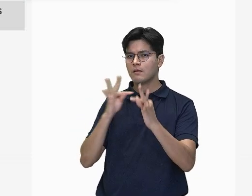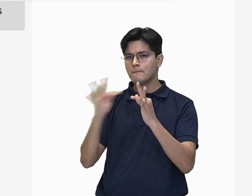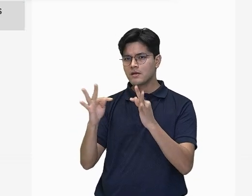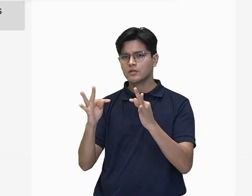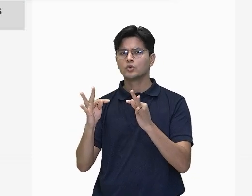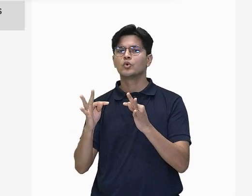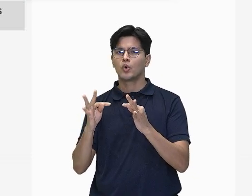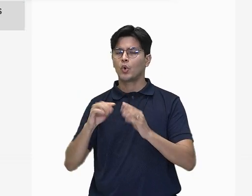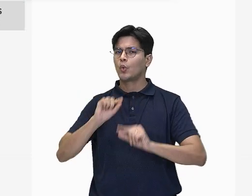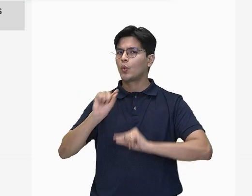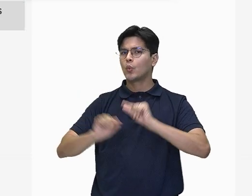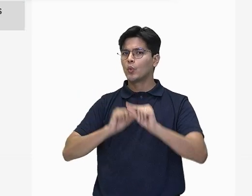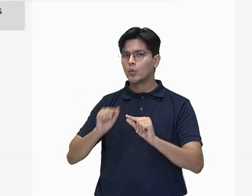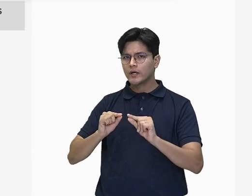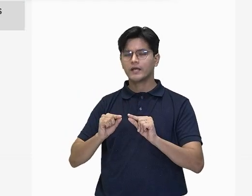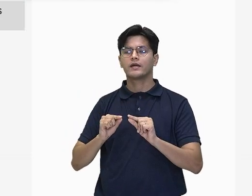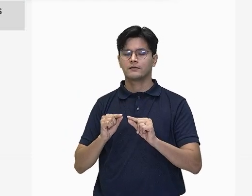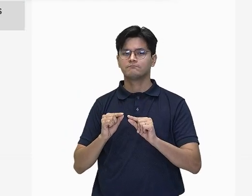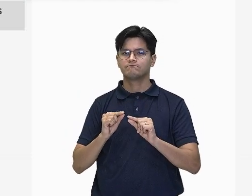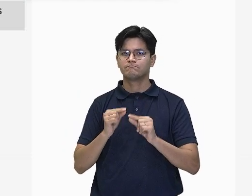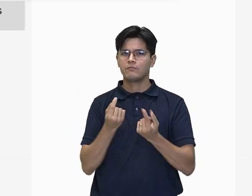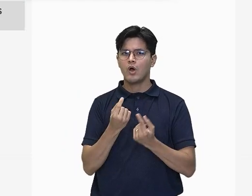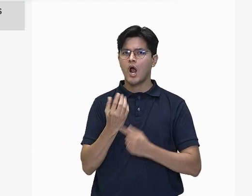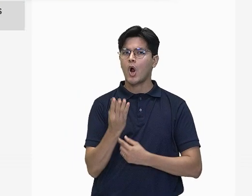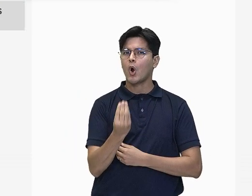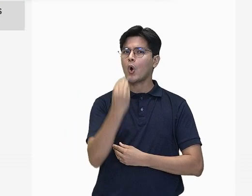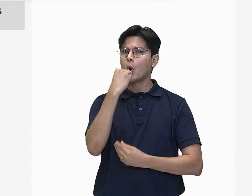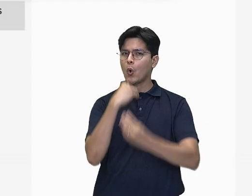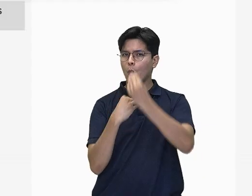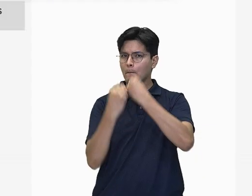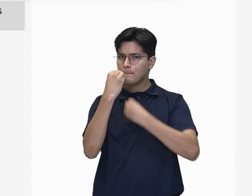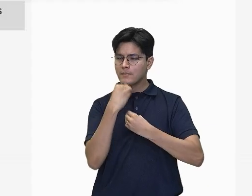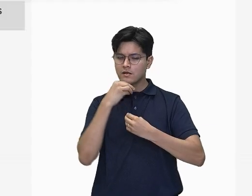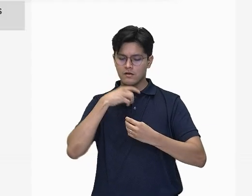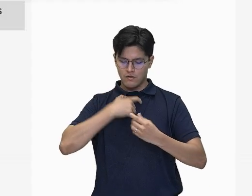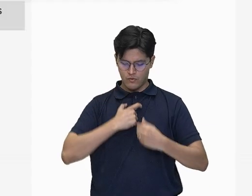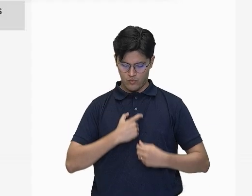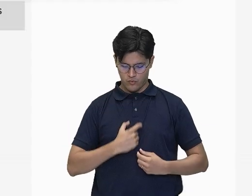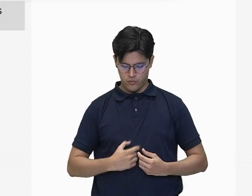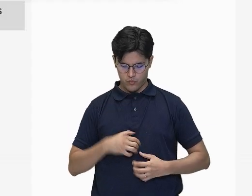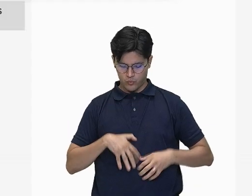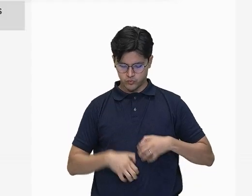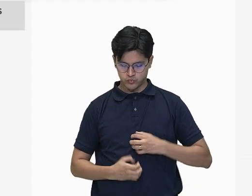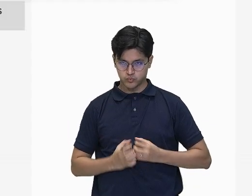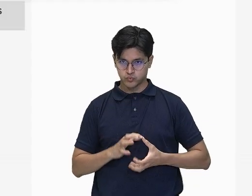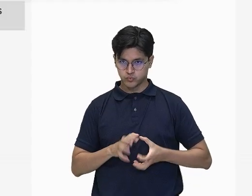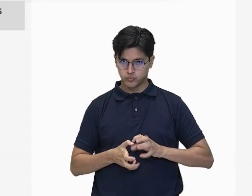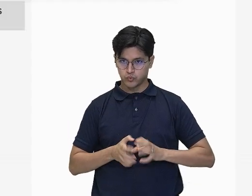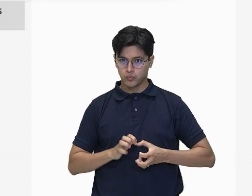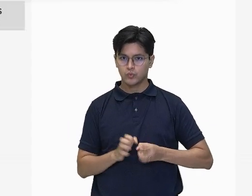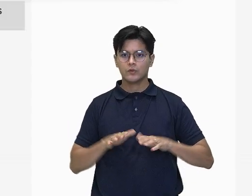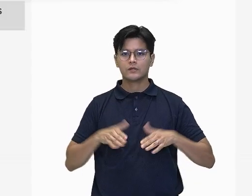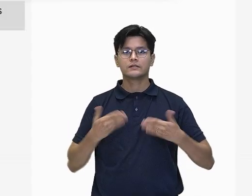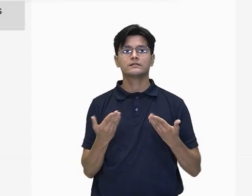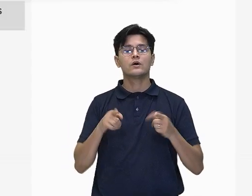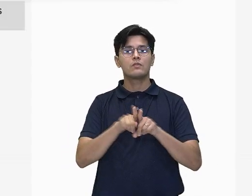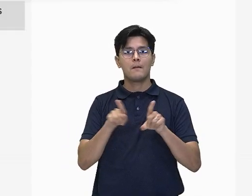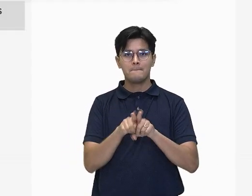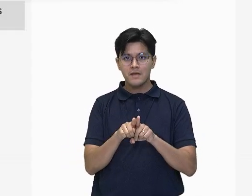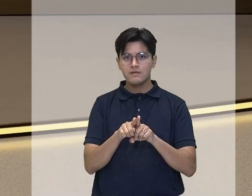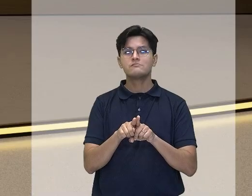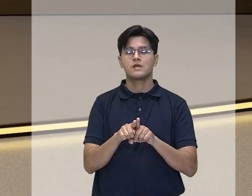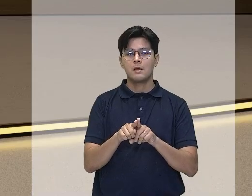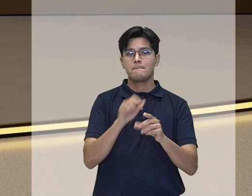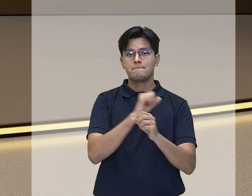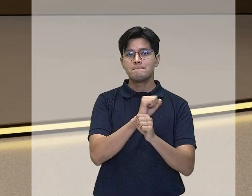e a função hepática, ou seja, ele vai proteger o fígado. Né? Então, geralmente, quando tem ali aquele desconforto no estômago,